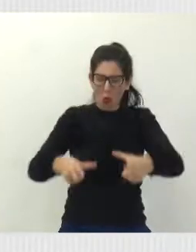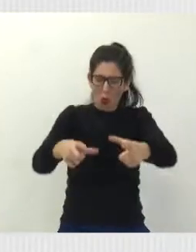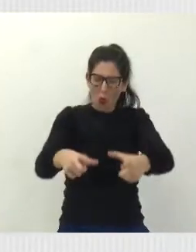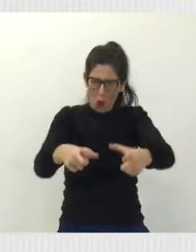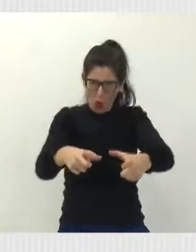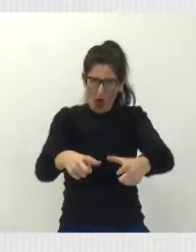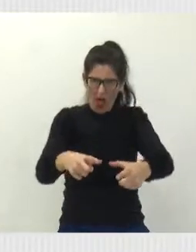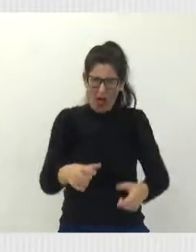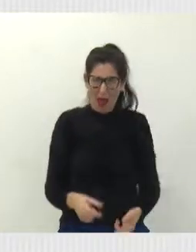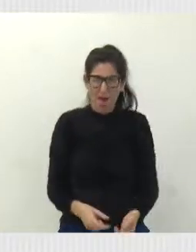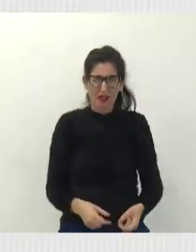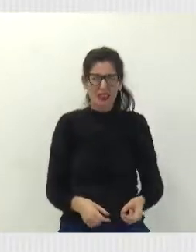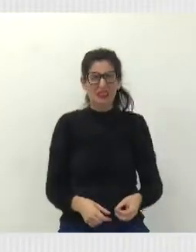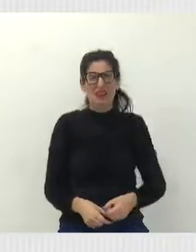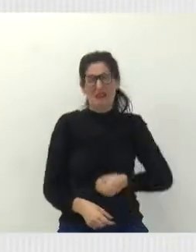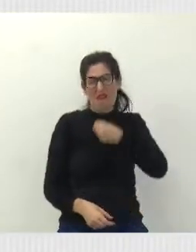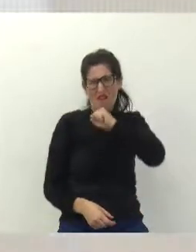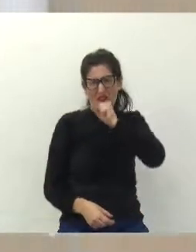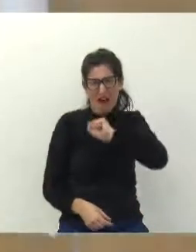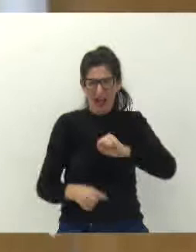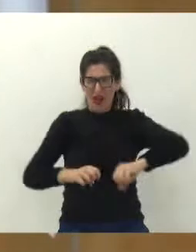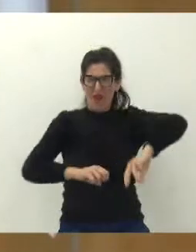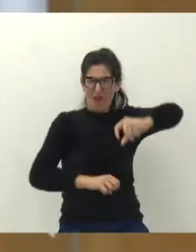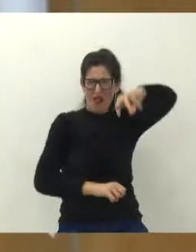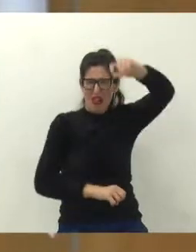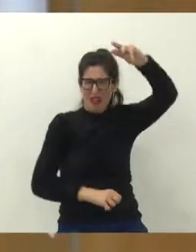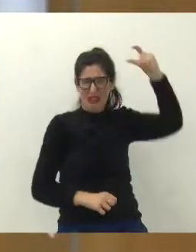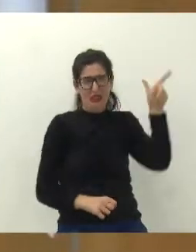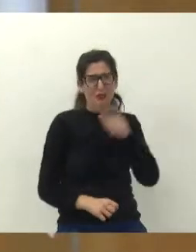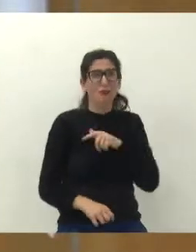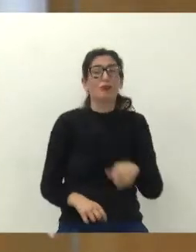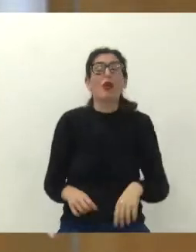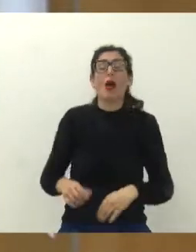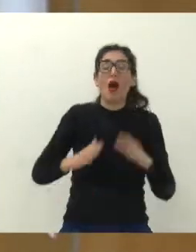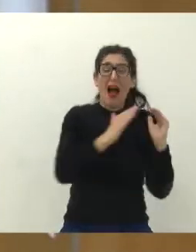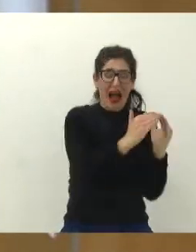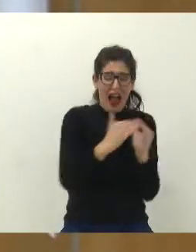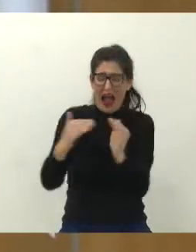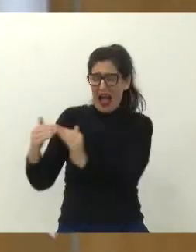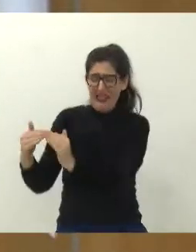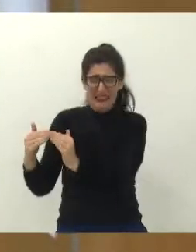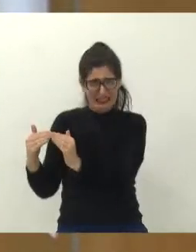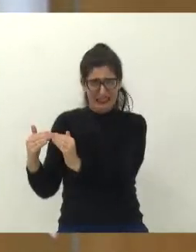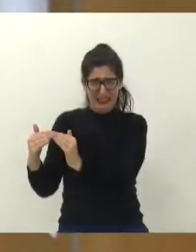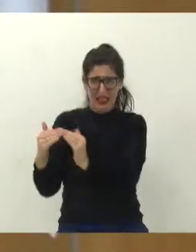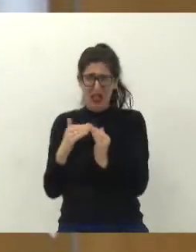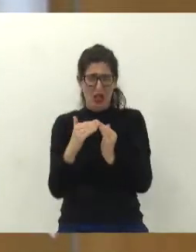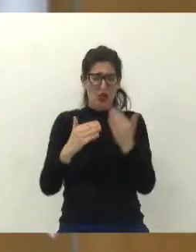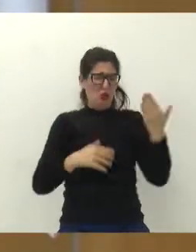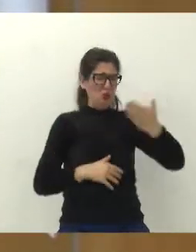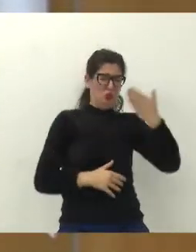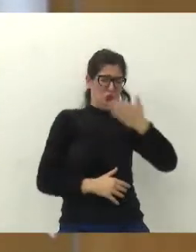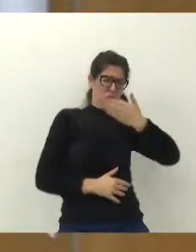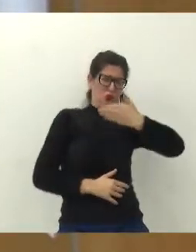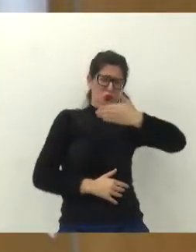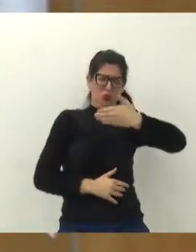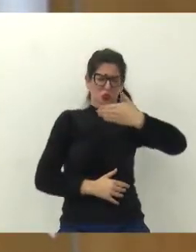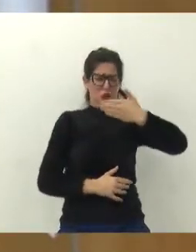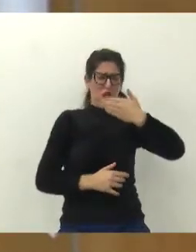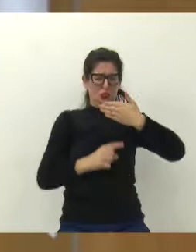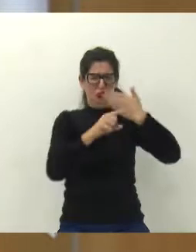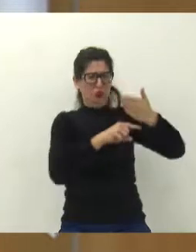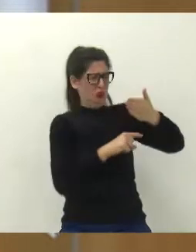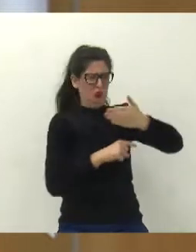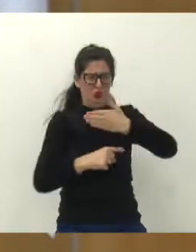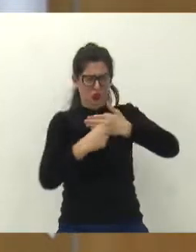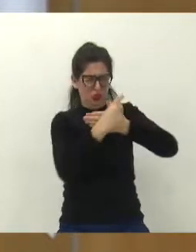abertura da vala, muitas das casas tiveram suas estruturas abaladas. E aí eu